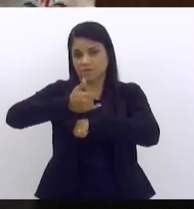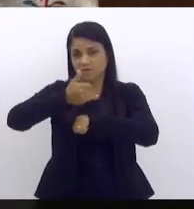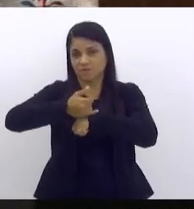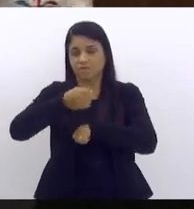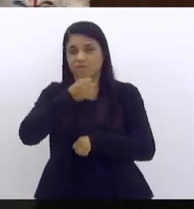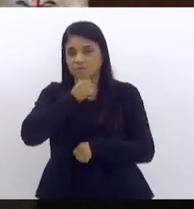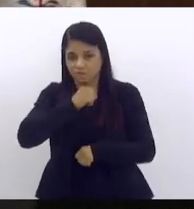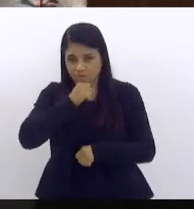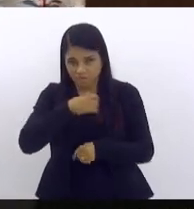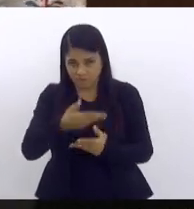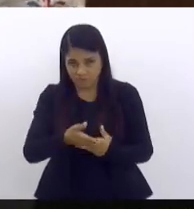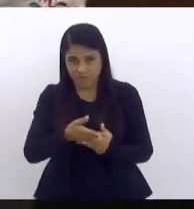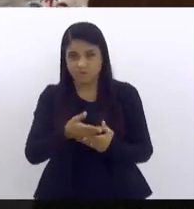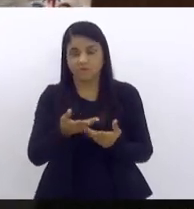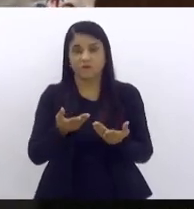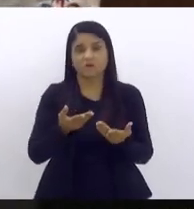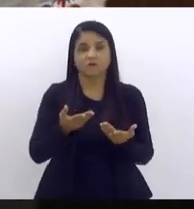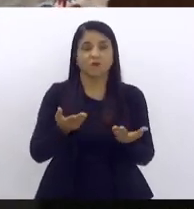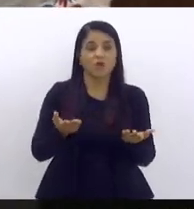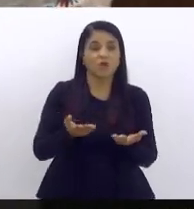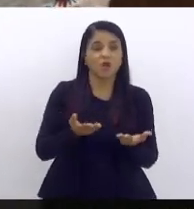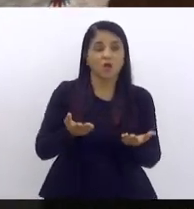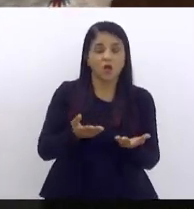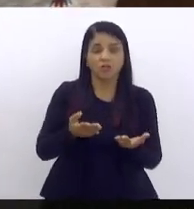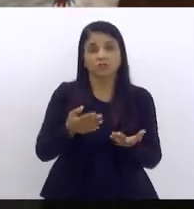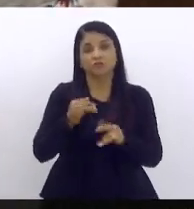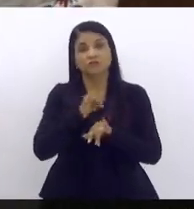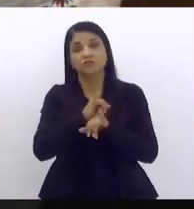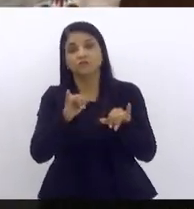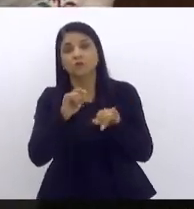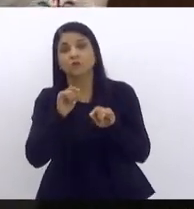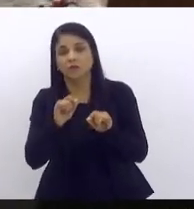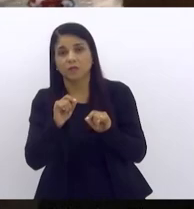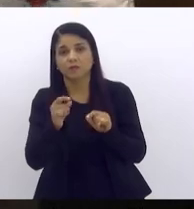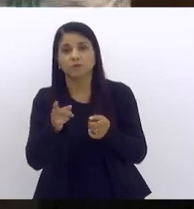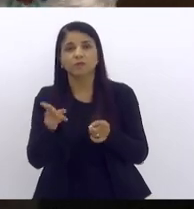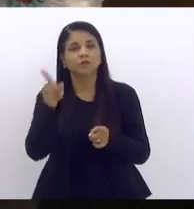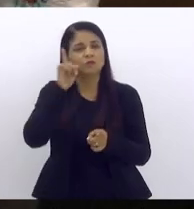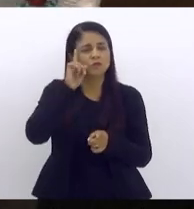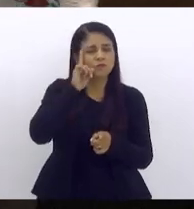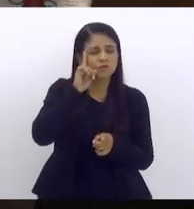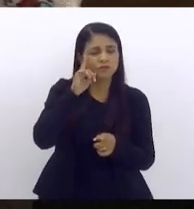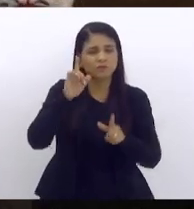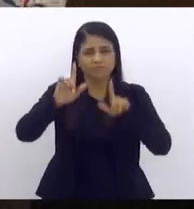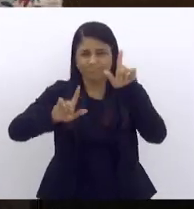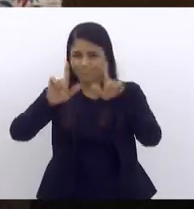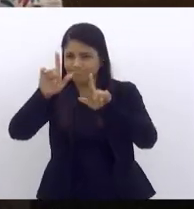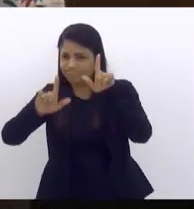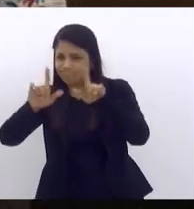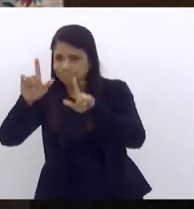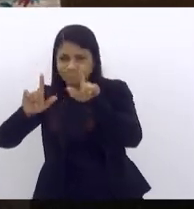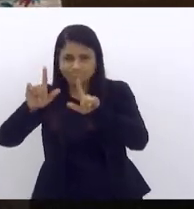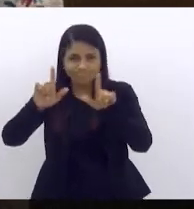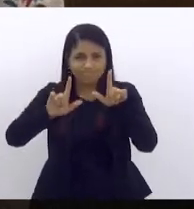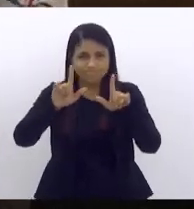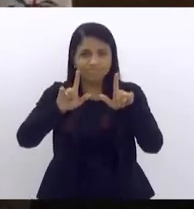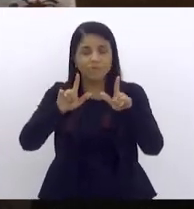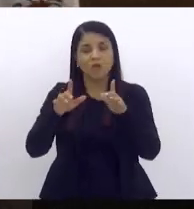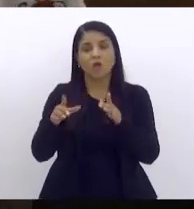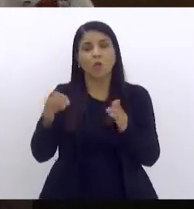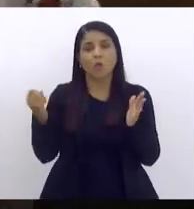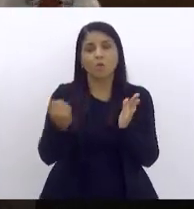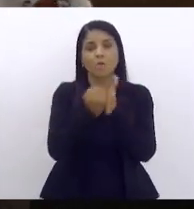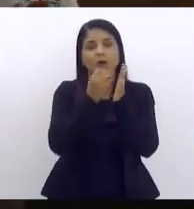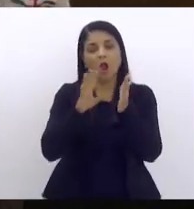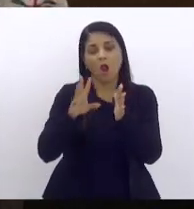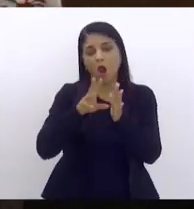Porque, hoje, um dia sim, outro também, nós assistimos os meios de comunicação o impacto do roubo e furto